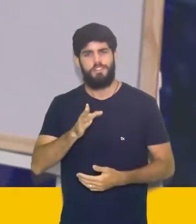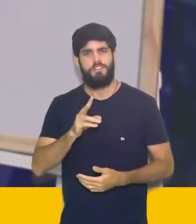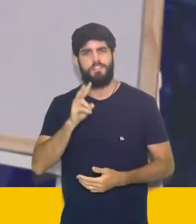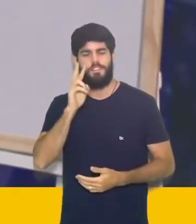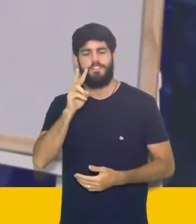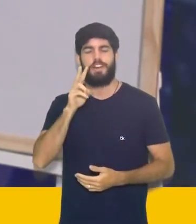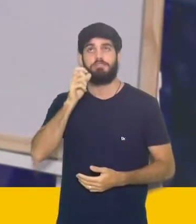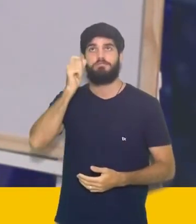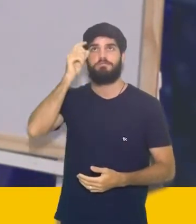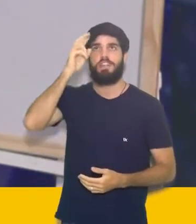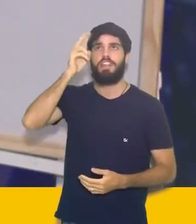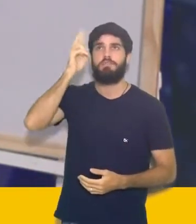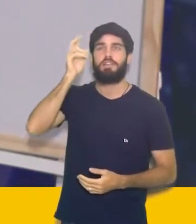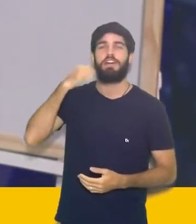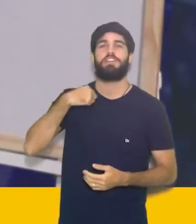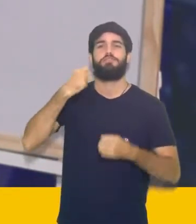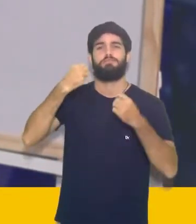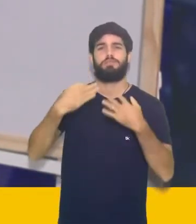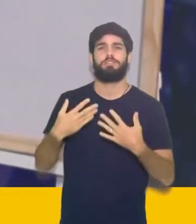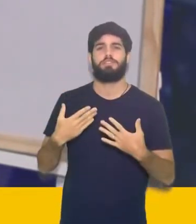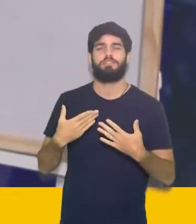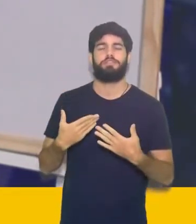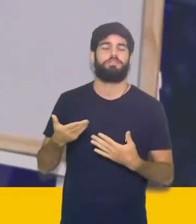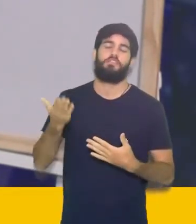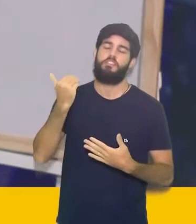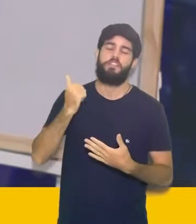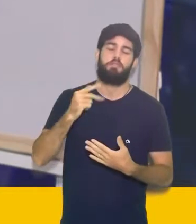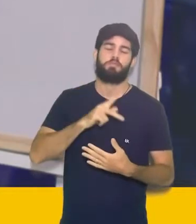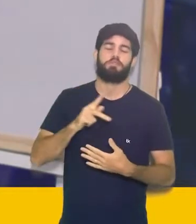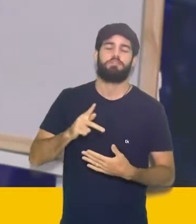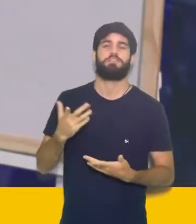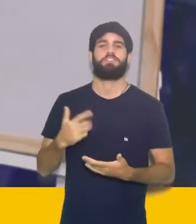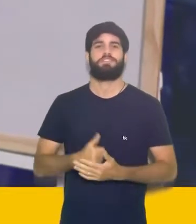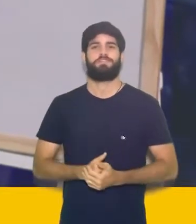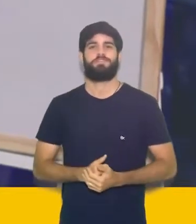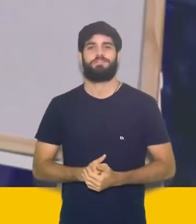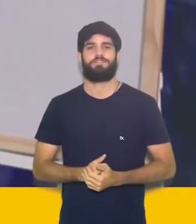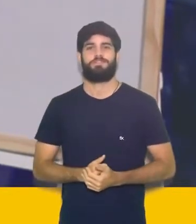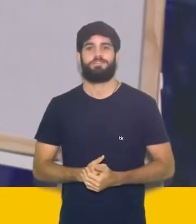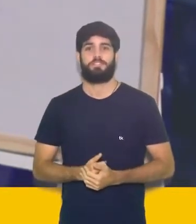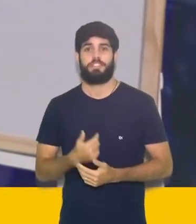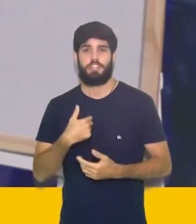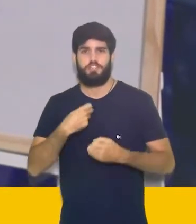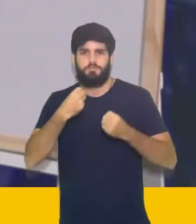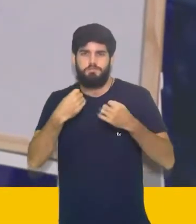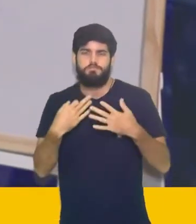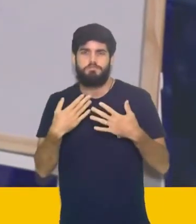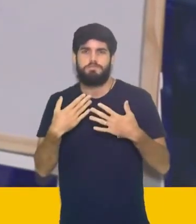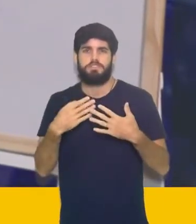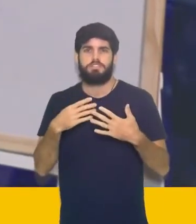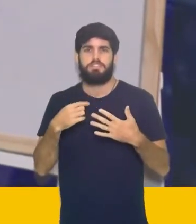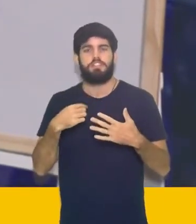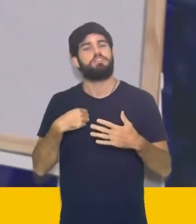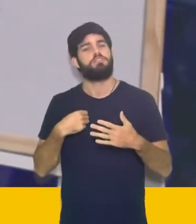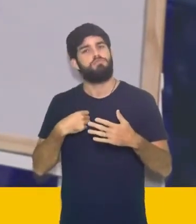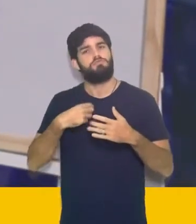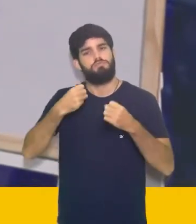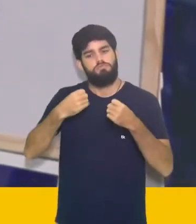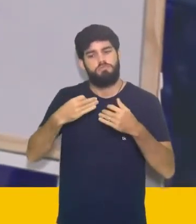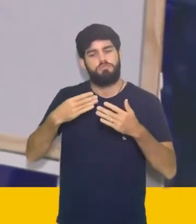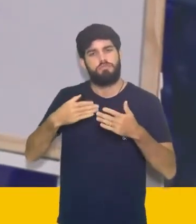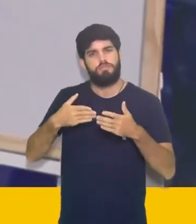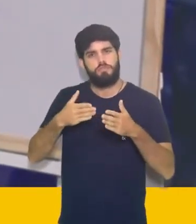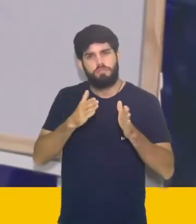vocês. Fecha o olhinho assim e diz, vem, conselho, me explica aqui como é que eu vou fazer e eu vou estar lá explicando passo a